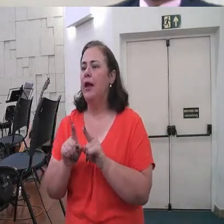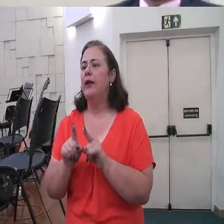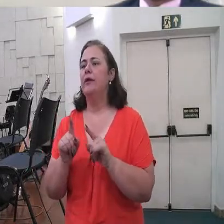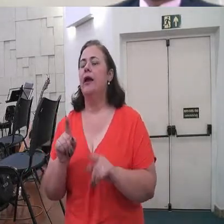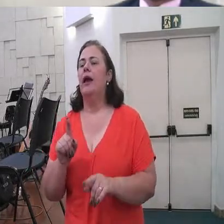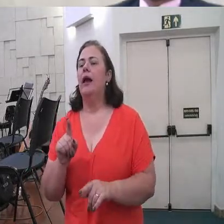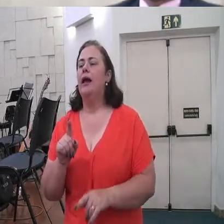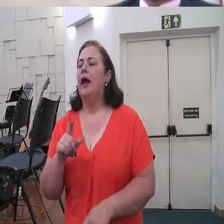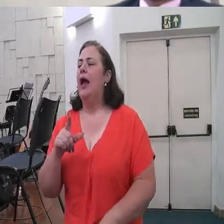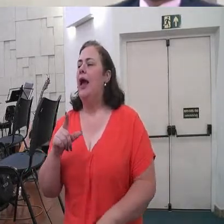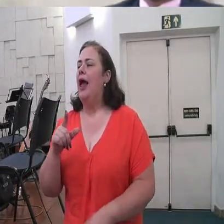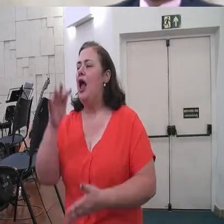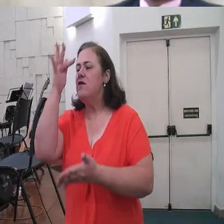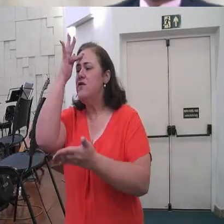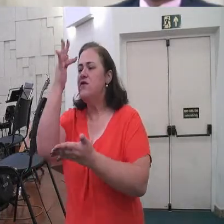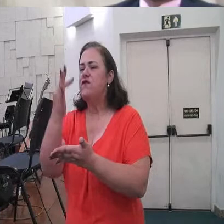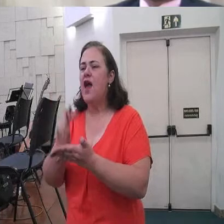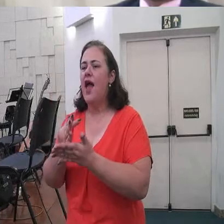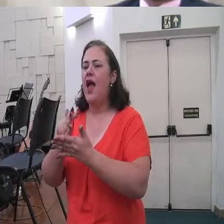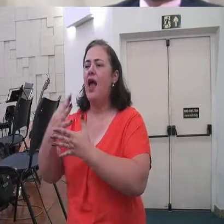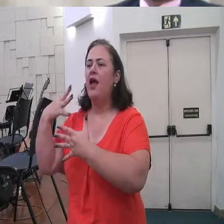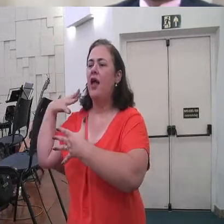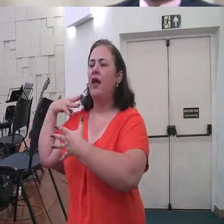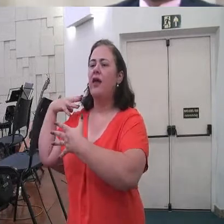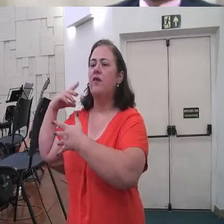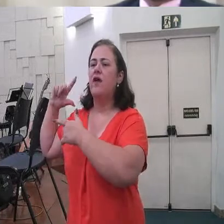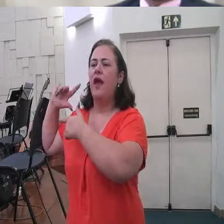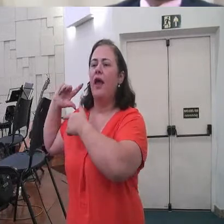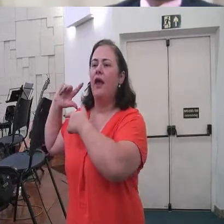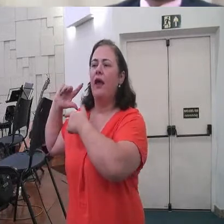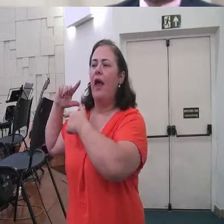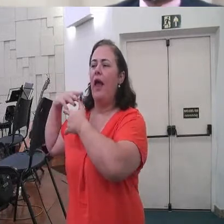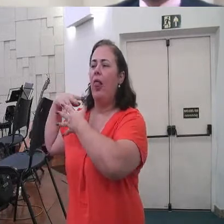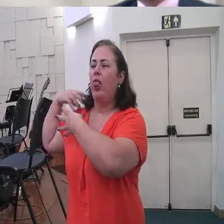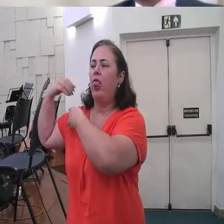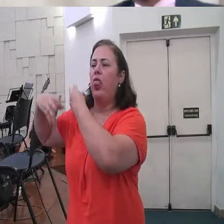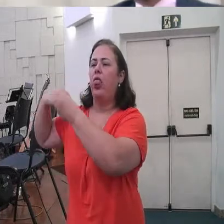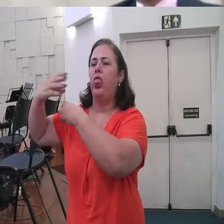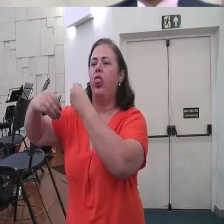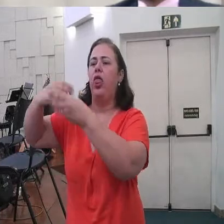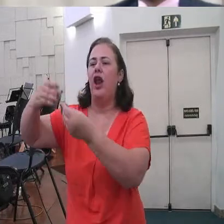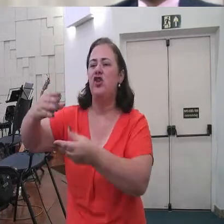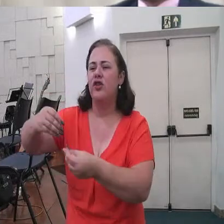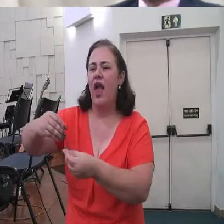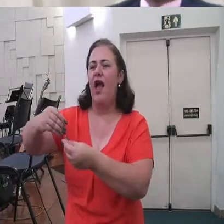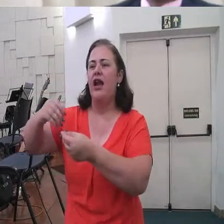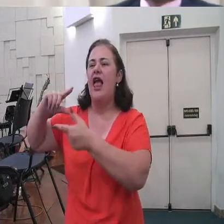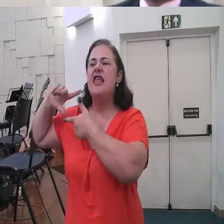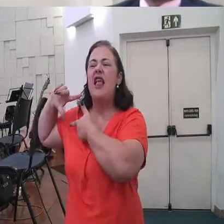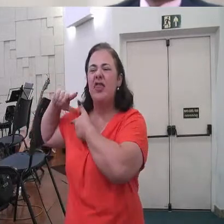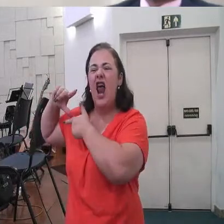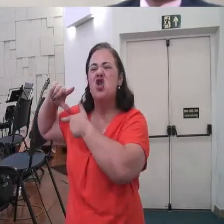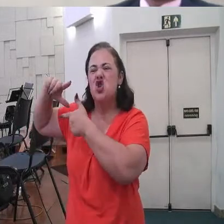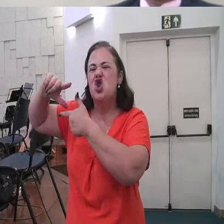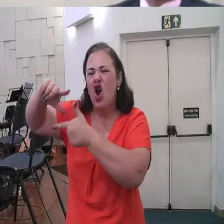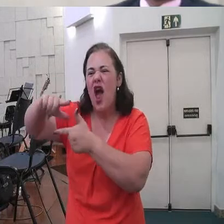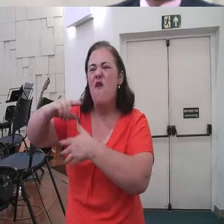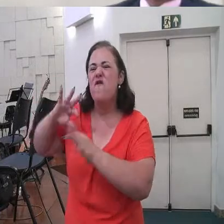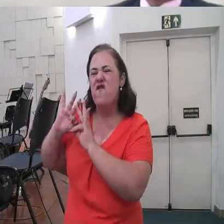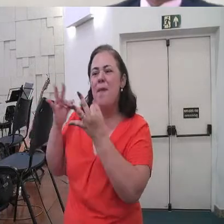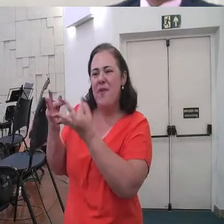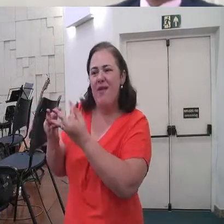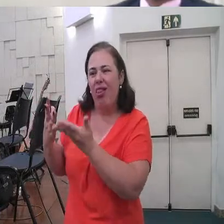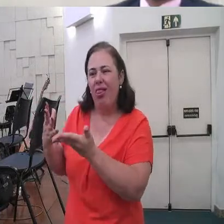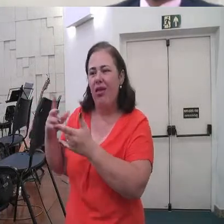passada muitas vezes de geração para geração. E a maioria das pessoas não querem ser o elo fraco da